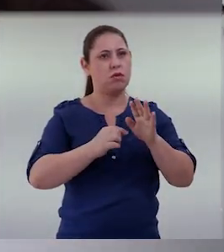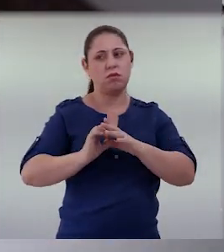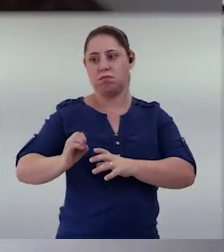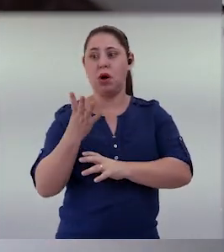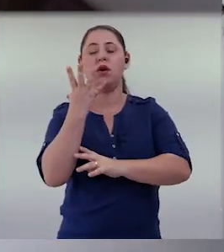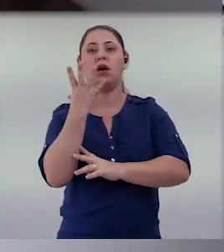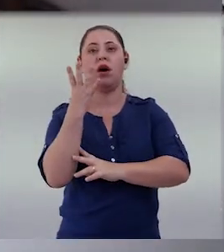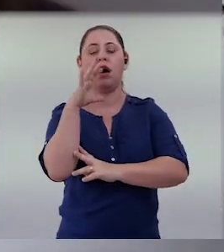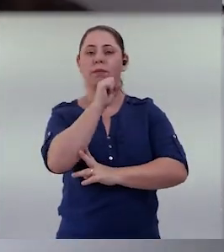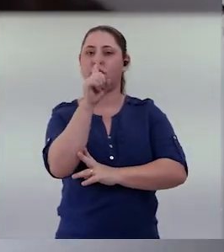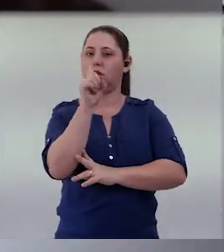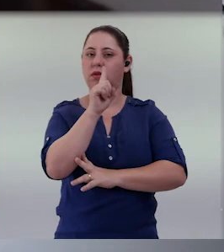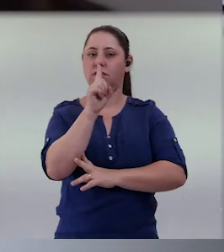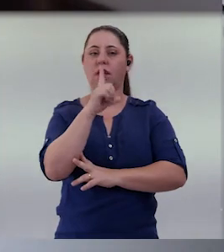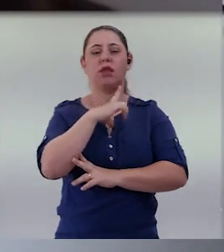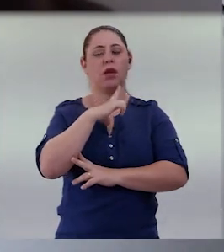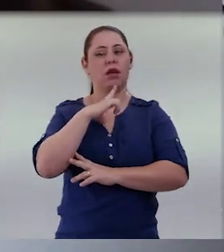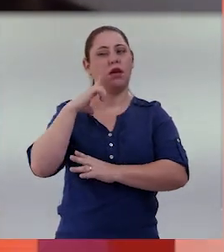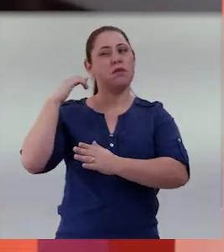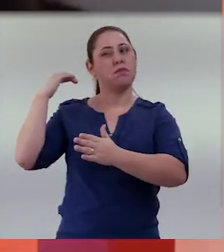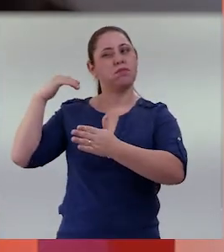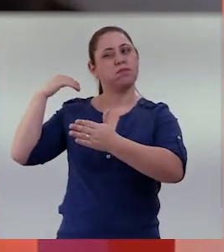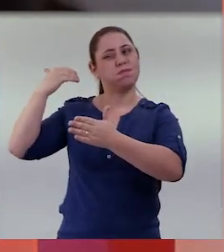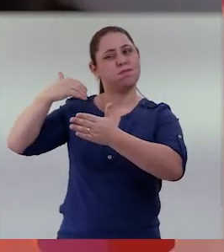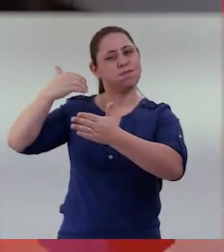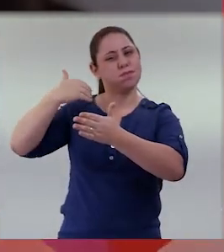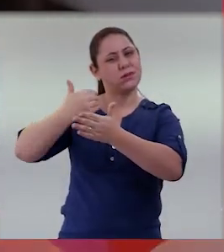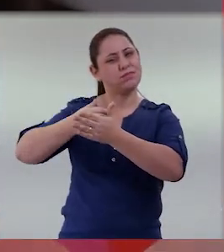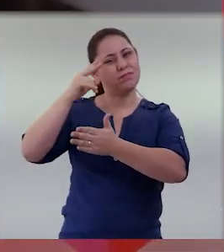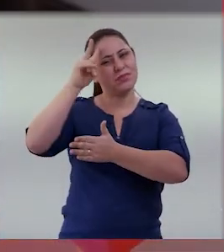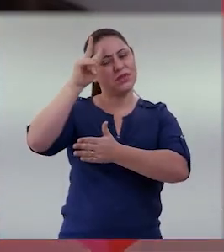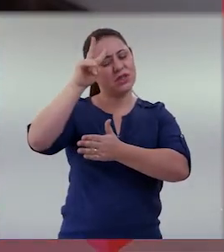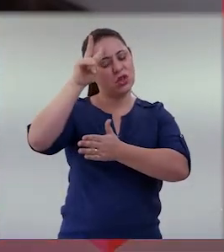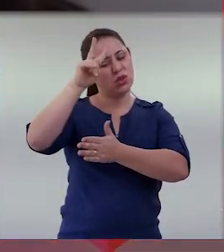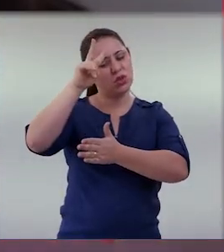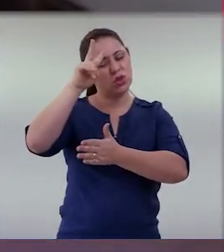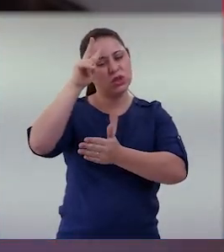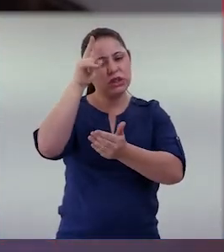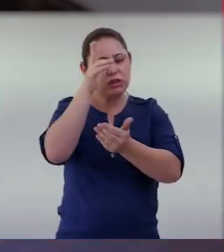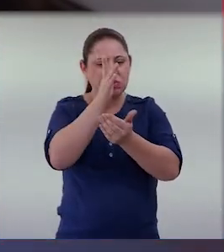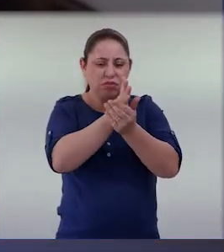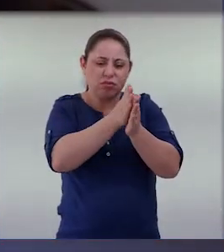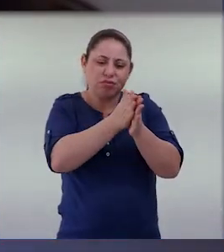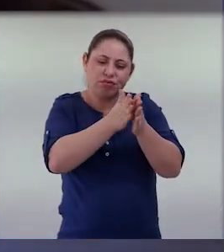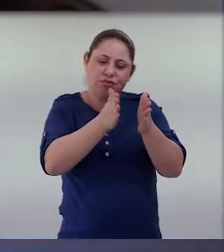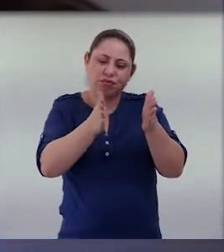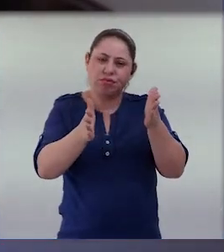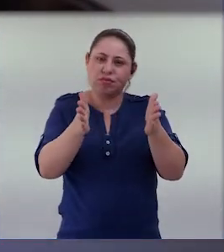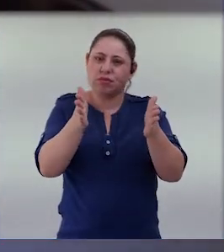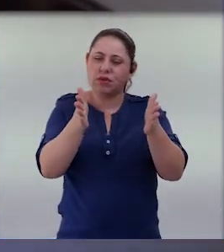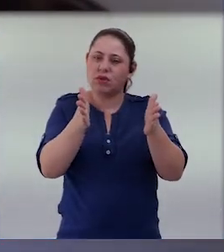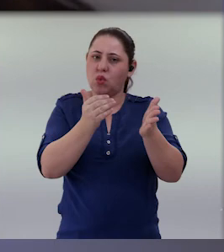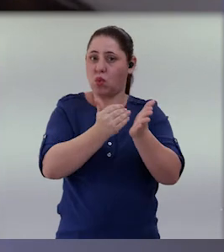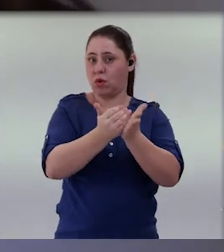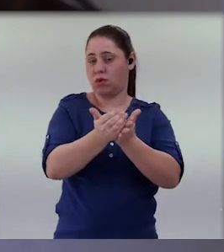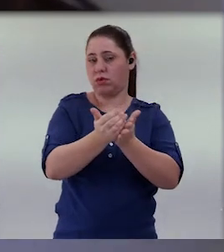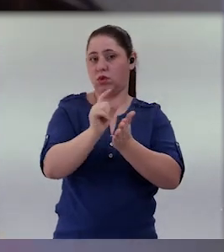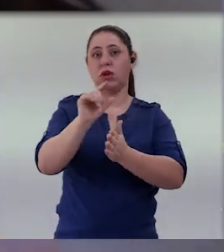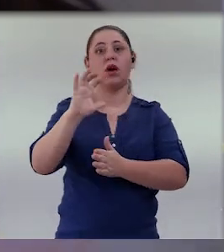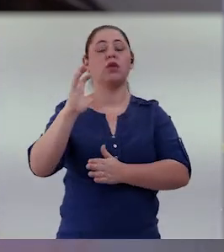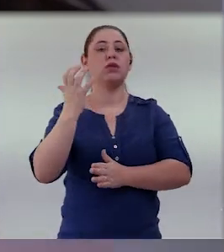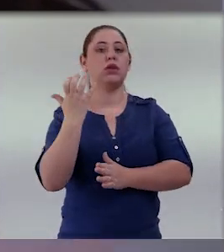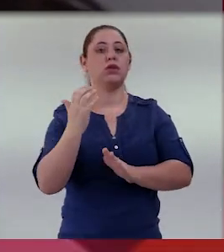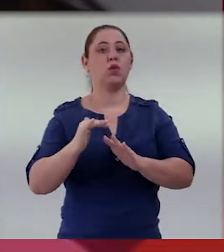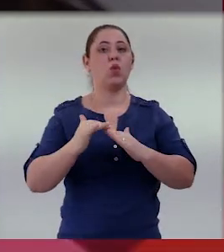não é uma doença que aparece do nada. Tem todo um histórico, tem todo um processo aí por trás